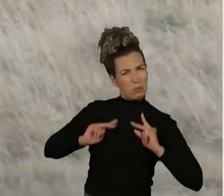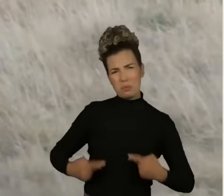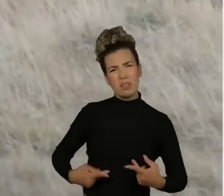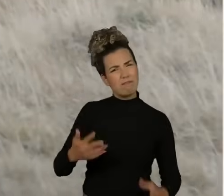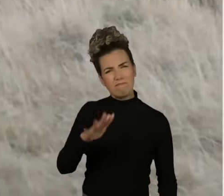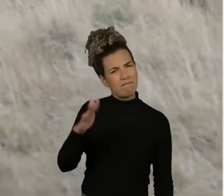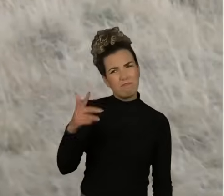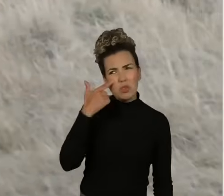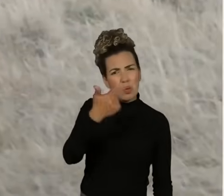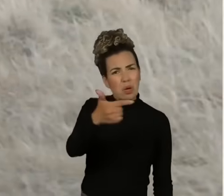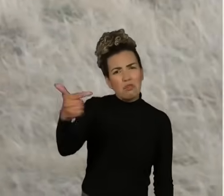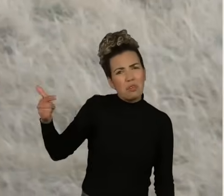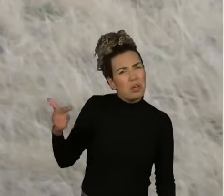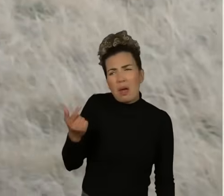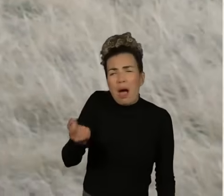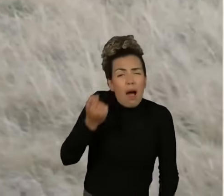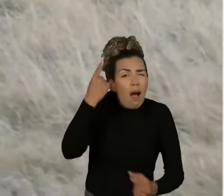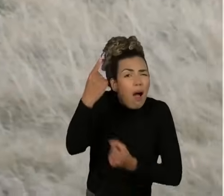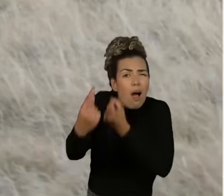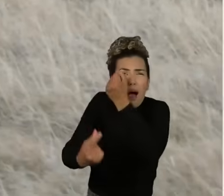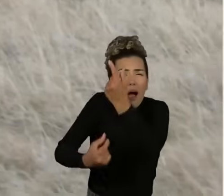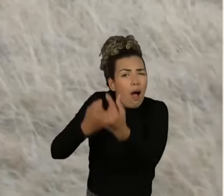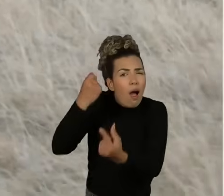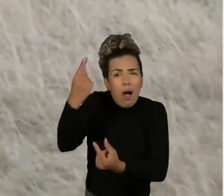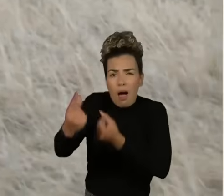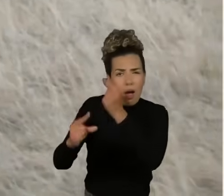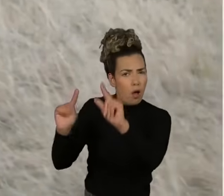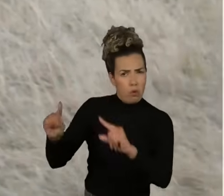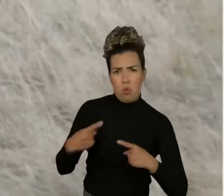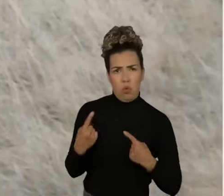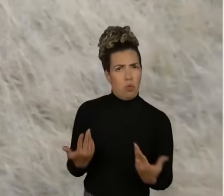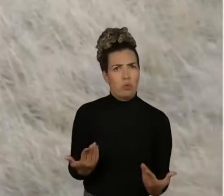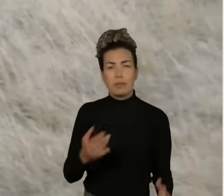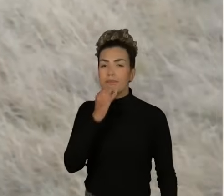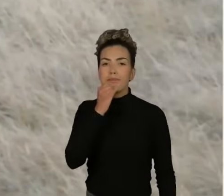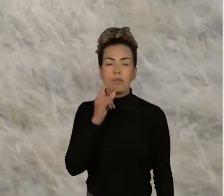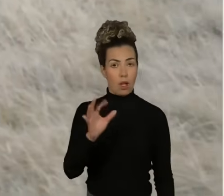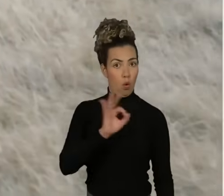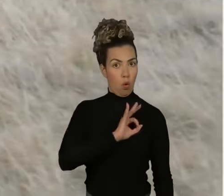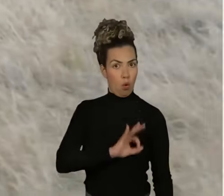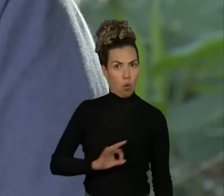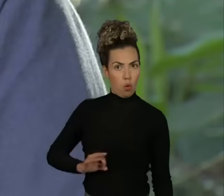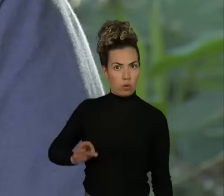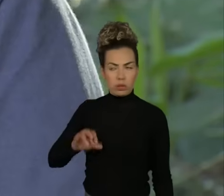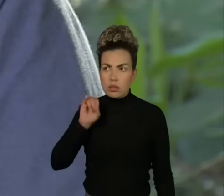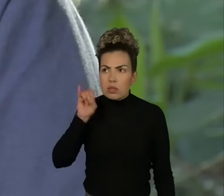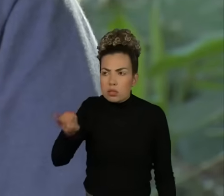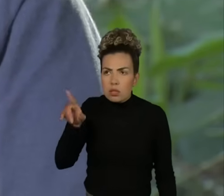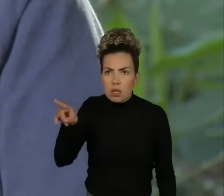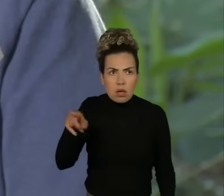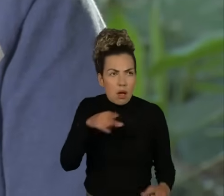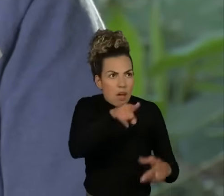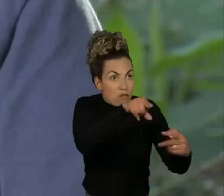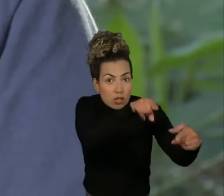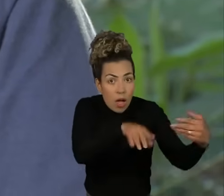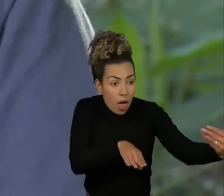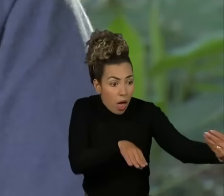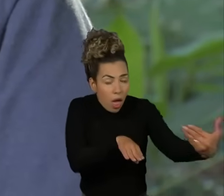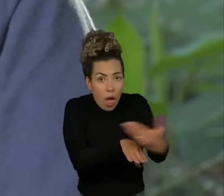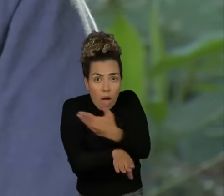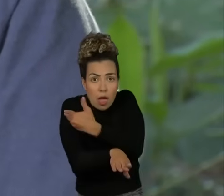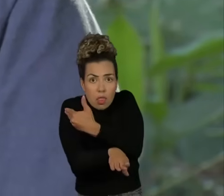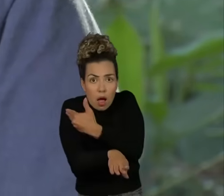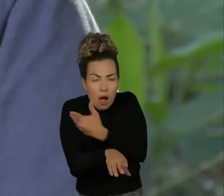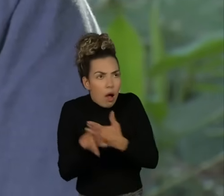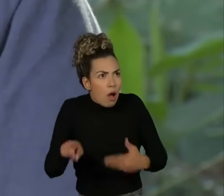desses animais nos ataca. Uma onça parda, se ela for acuada, o espaço dela for muito reduzido,